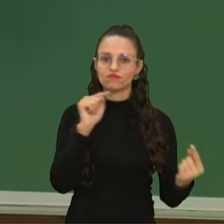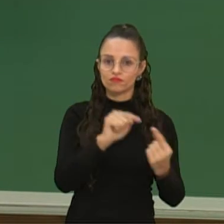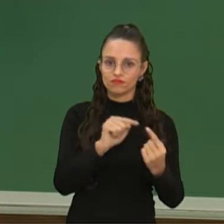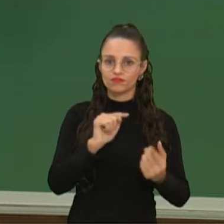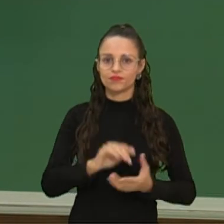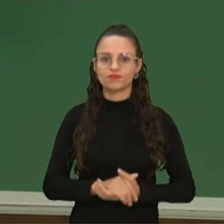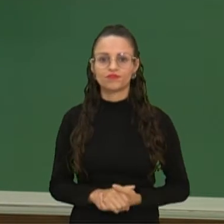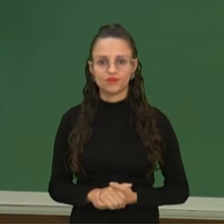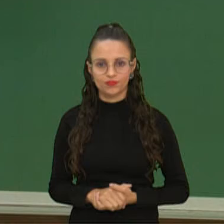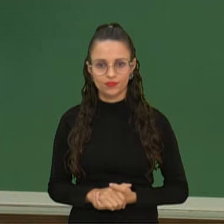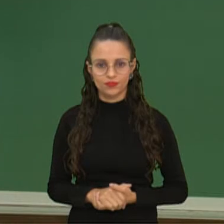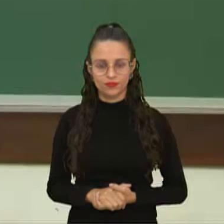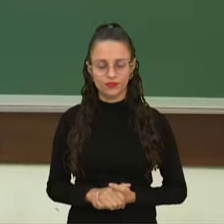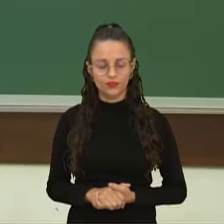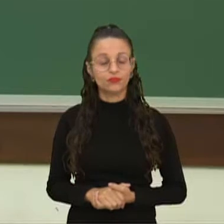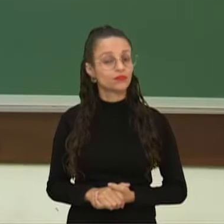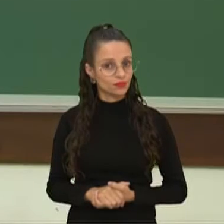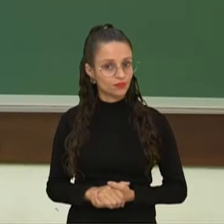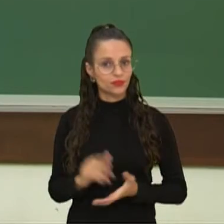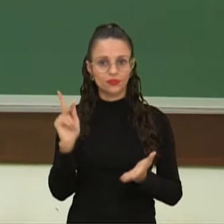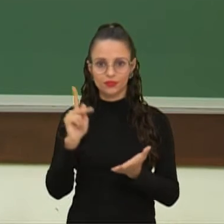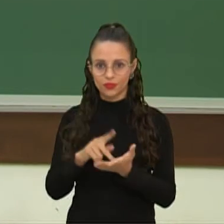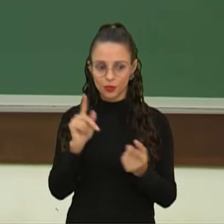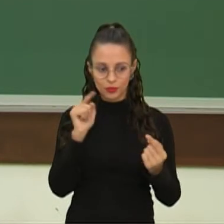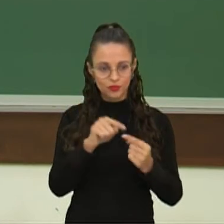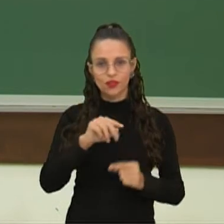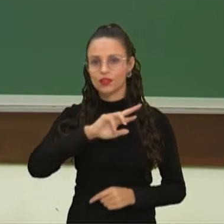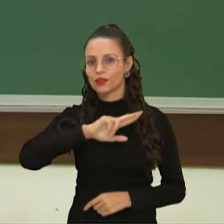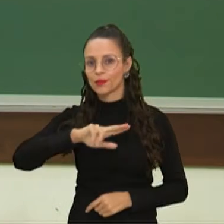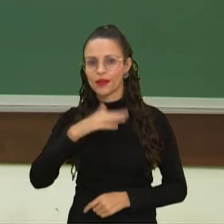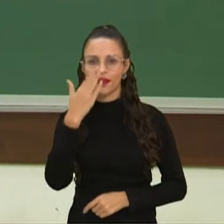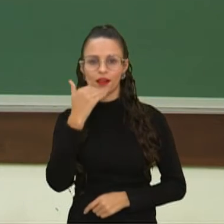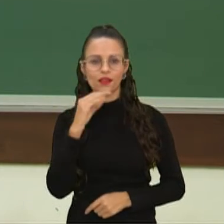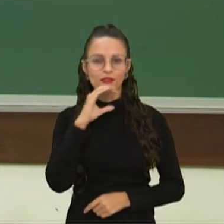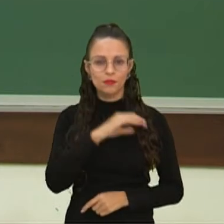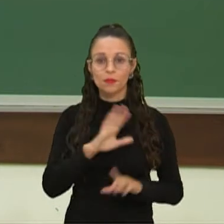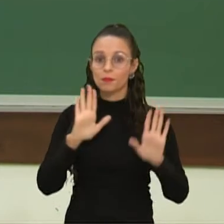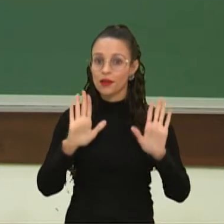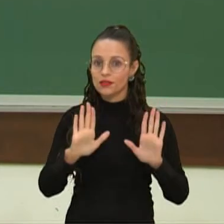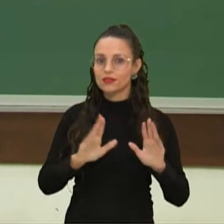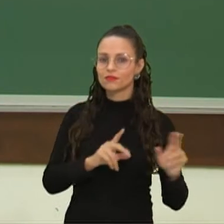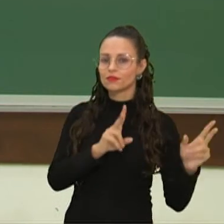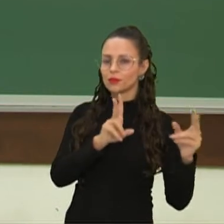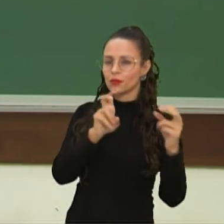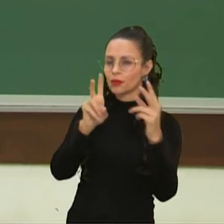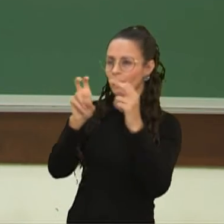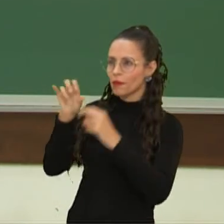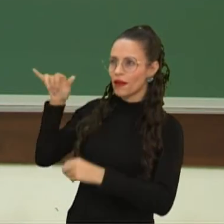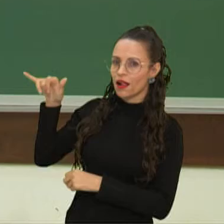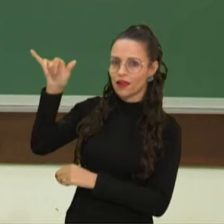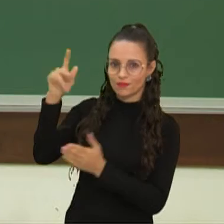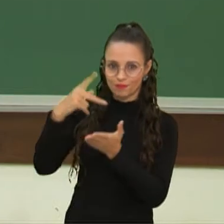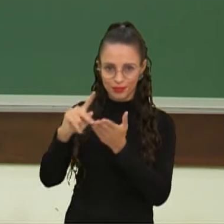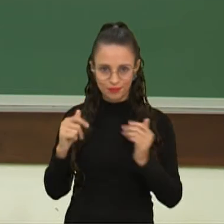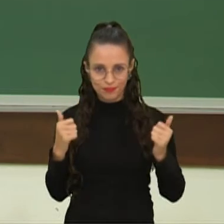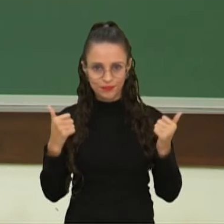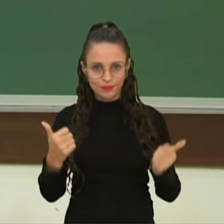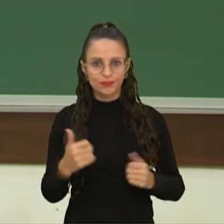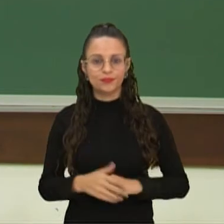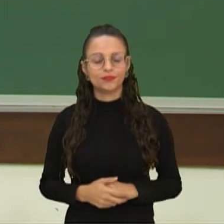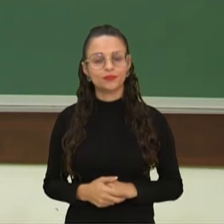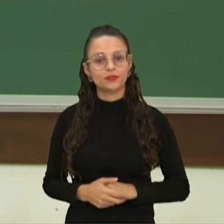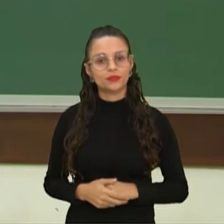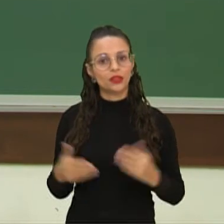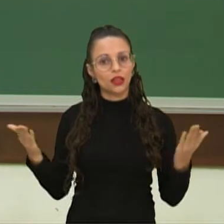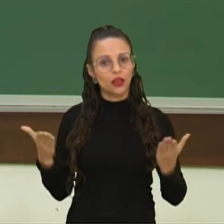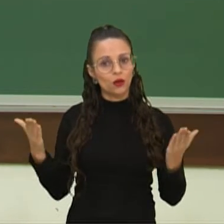enemy aircrafts. A real intenção não era para aquecer alimentos, mas sim detectar aeronaves inimigas, beleza? Então, agora vamos para a